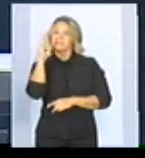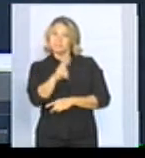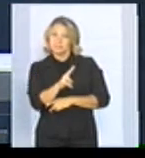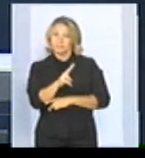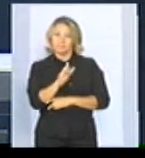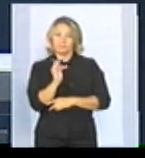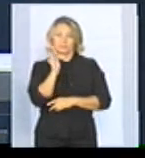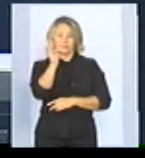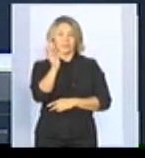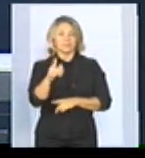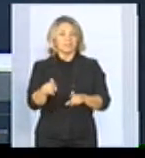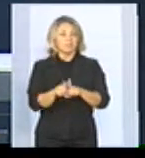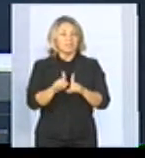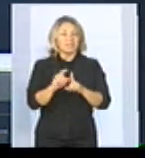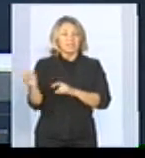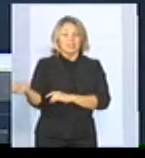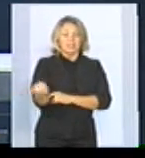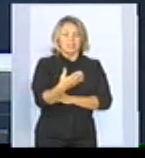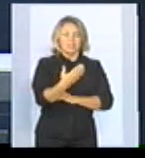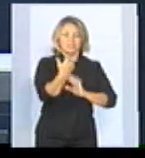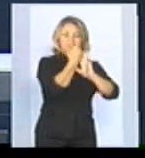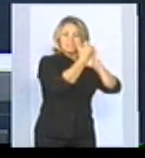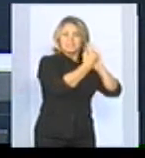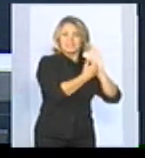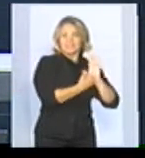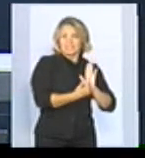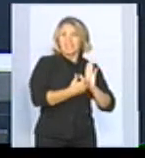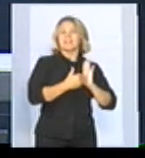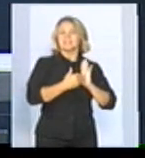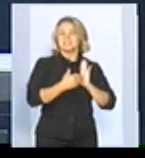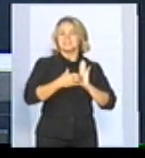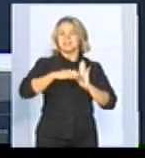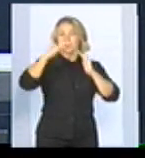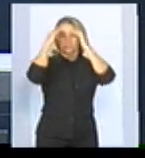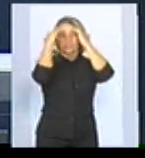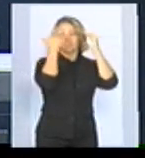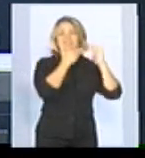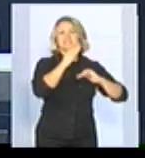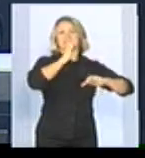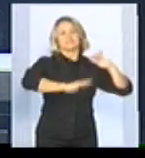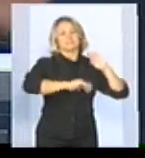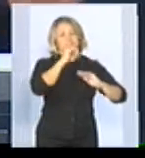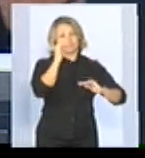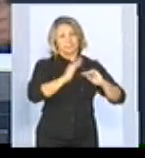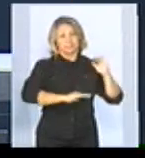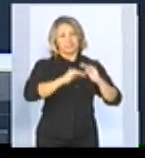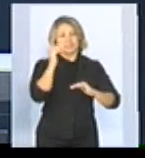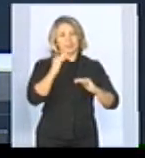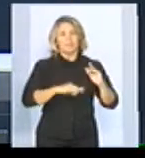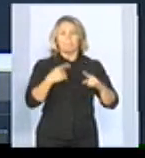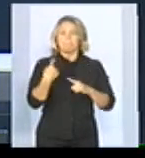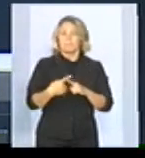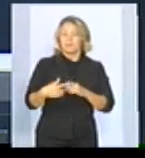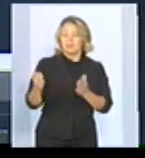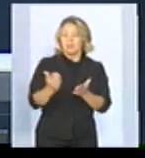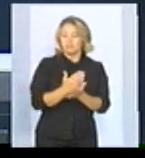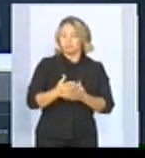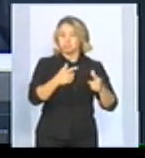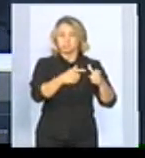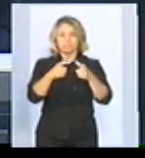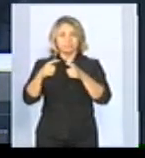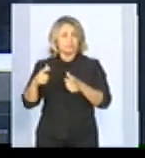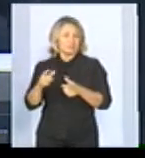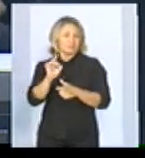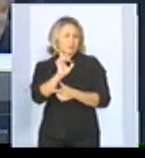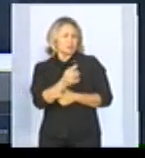novos conteúdos os novos canais atendam a padrões de qualidade já consagrados uma vez que reserva de espaço de conteúdo não necessariamente vai